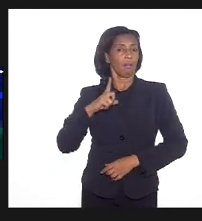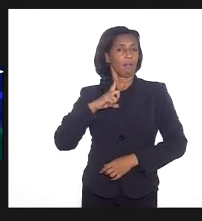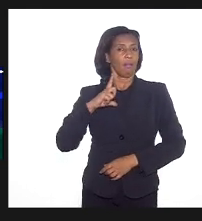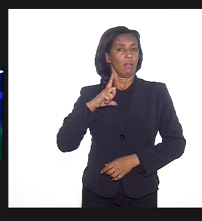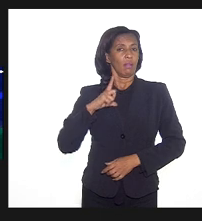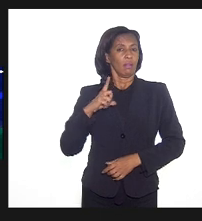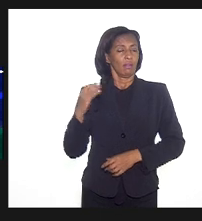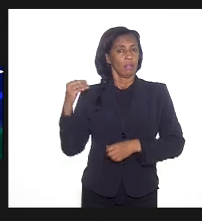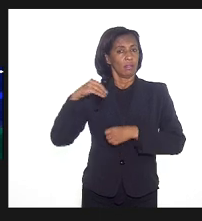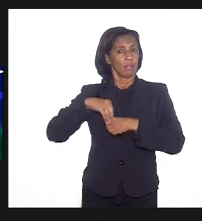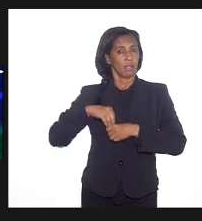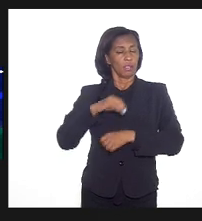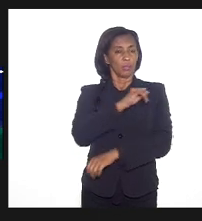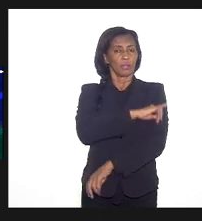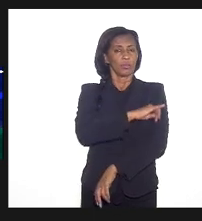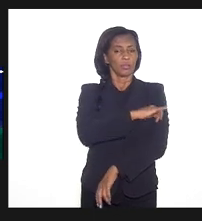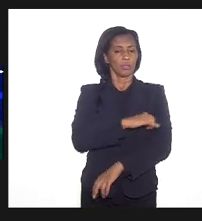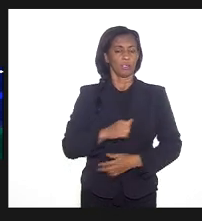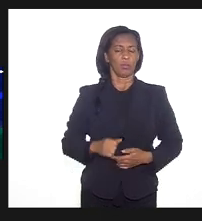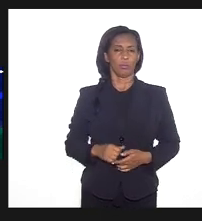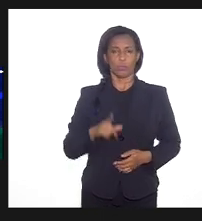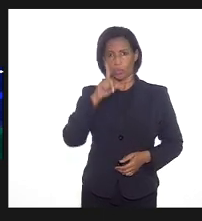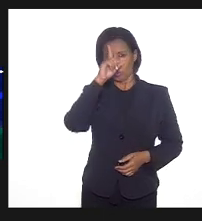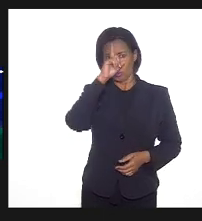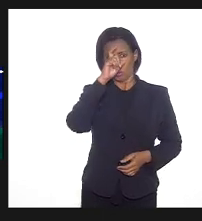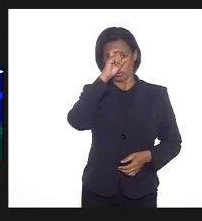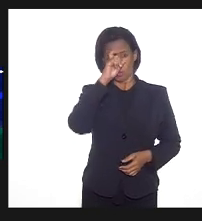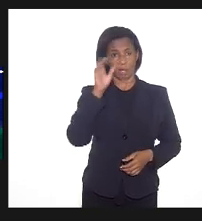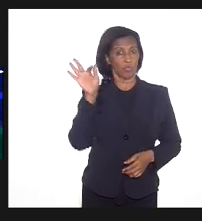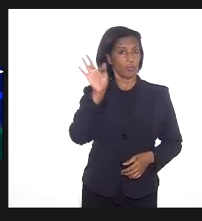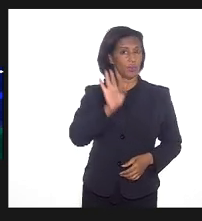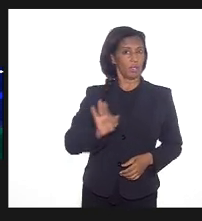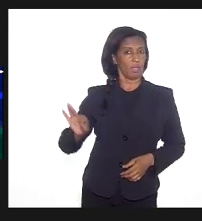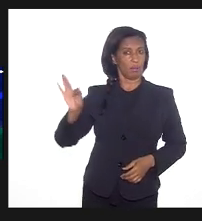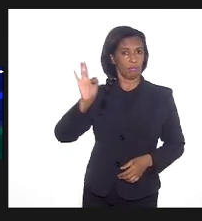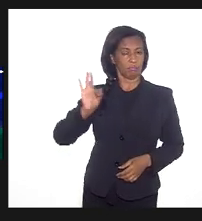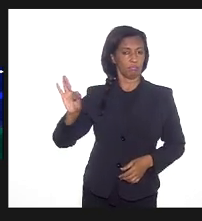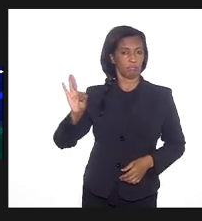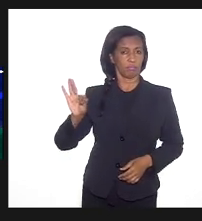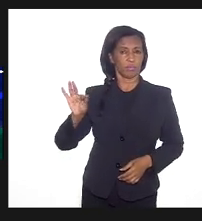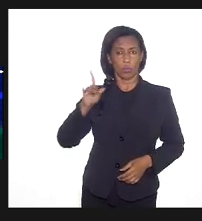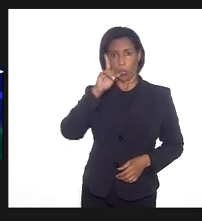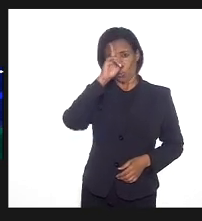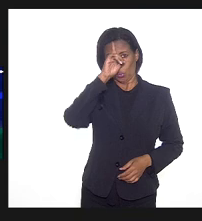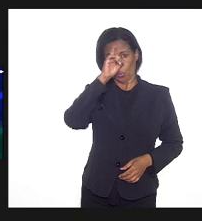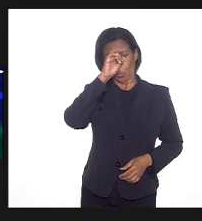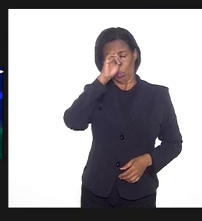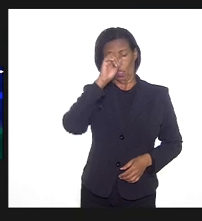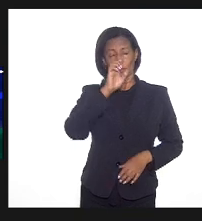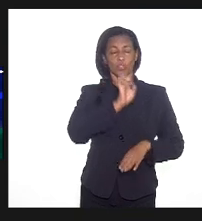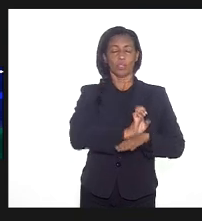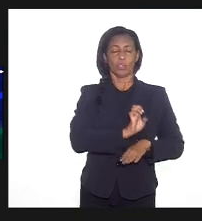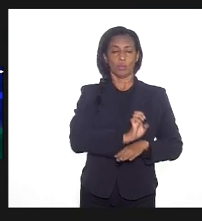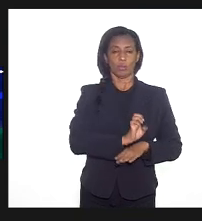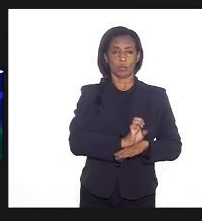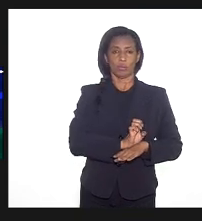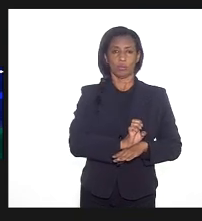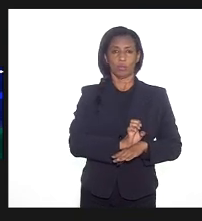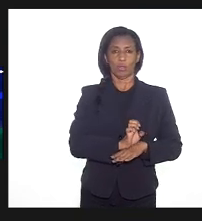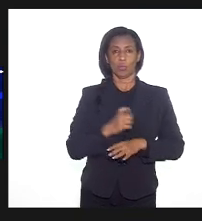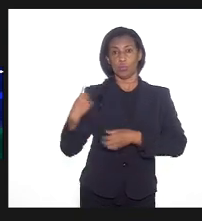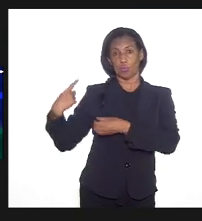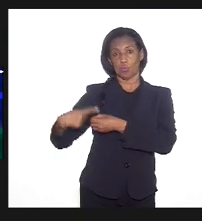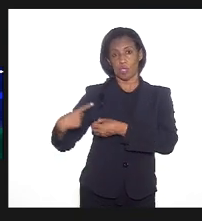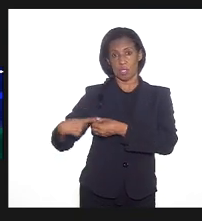instalada aqui no Rio de Janeiro os seus hospitais da rede federal os seus hospitais da rede estadual das redes